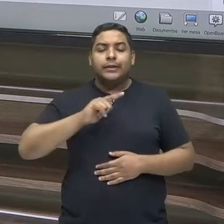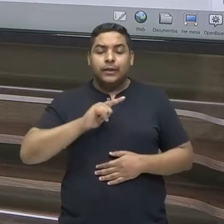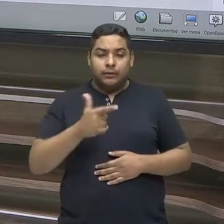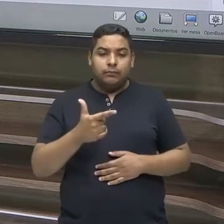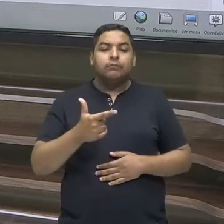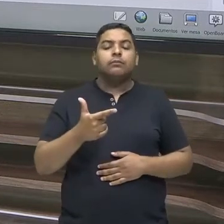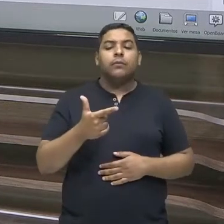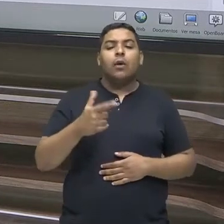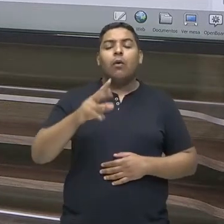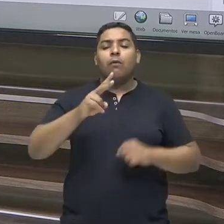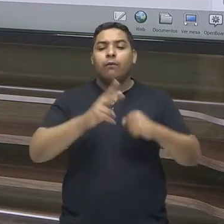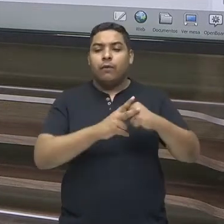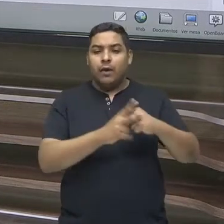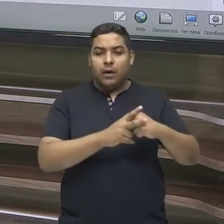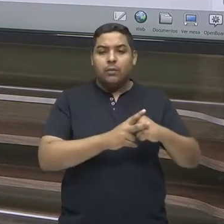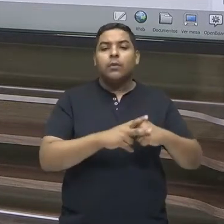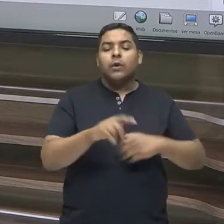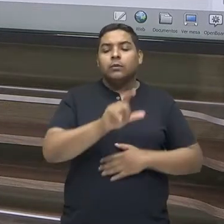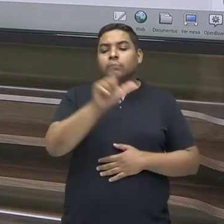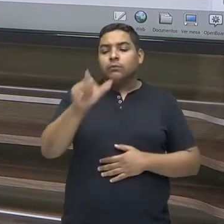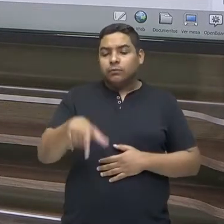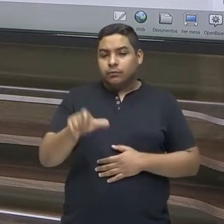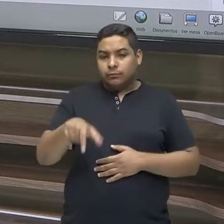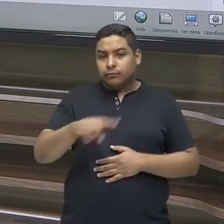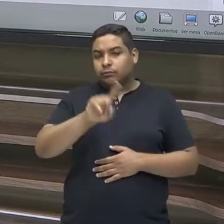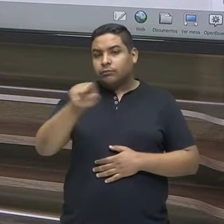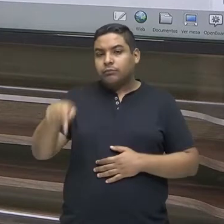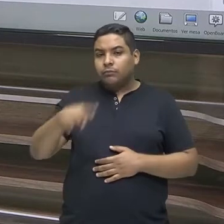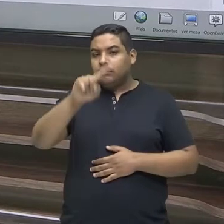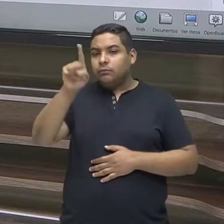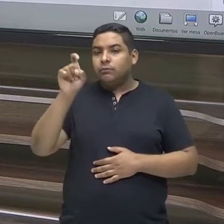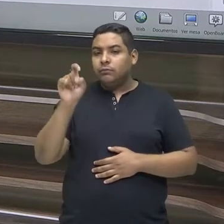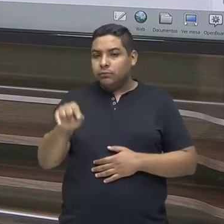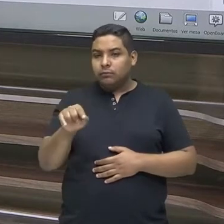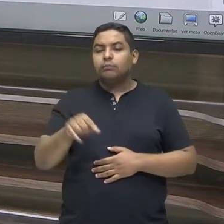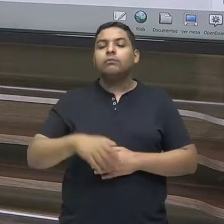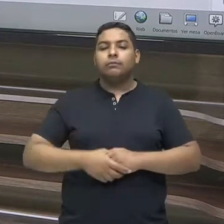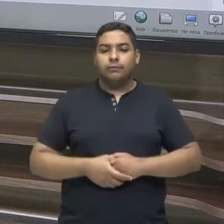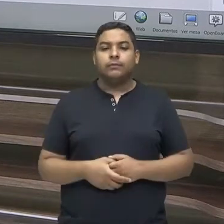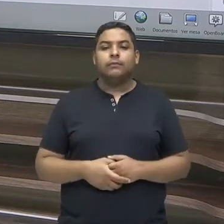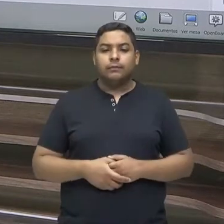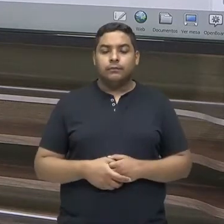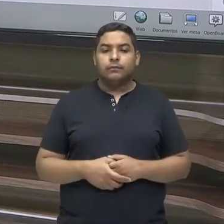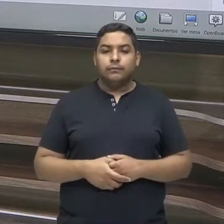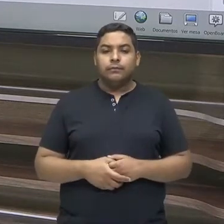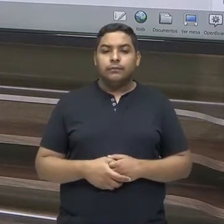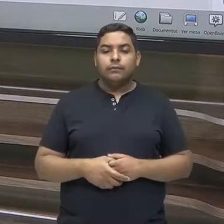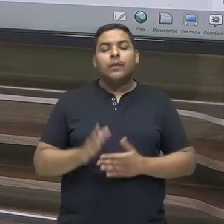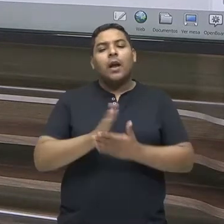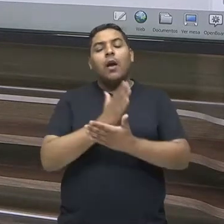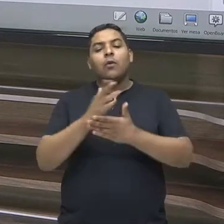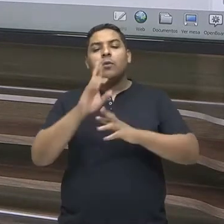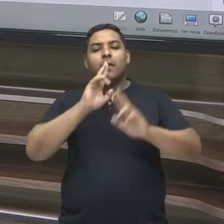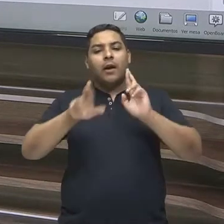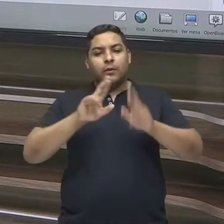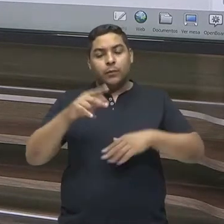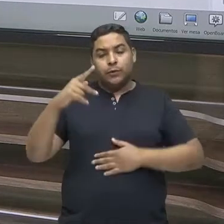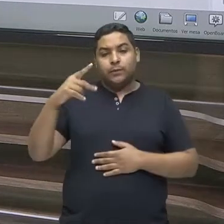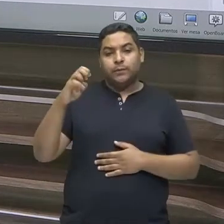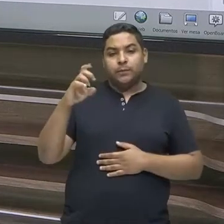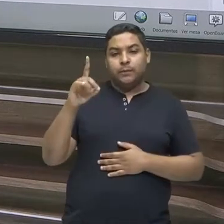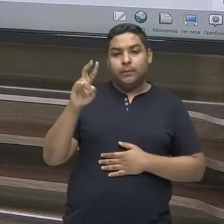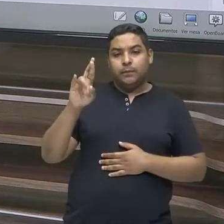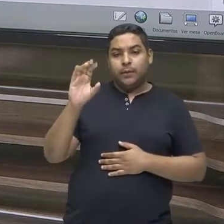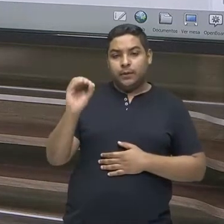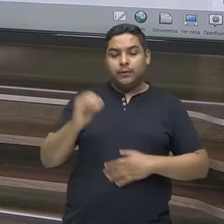aí o complemento e lá no final ponto de interrogação, que em inglês é o question mark. Vamos ver algumas respostas aqui. Olha só, o Pedro Henrique apostando